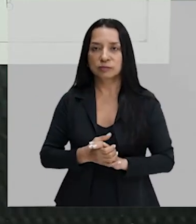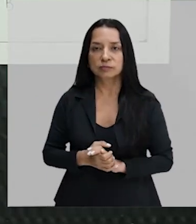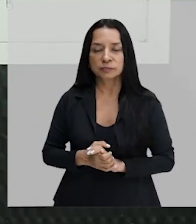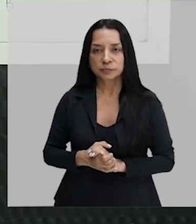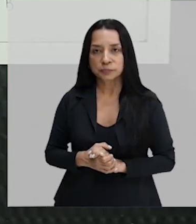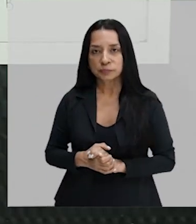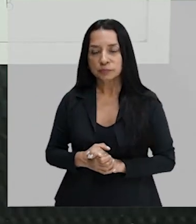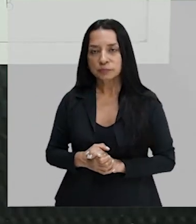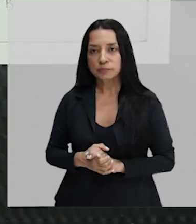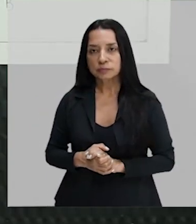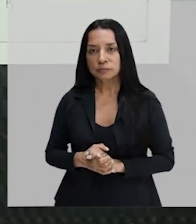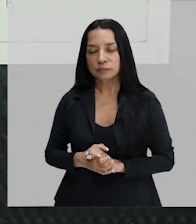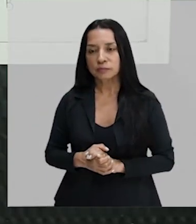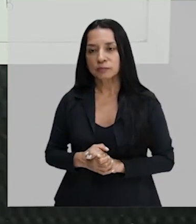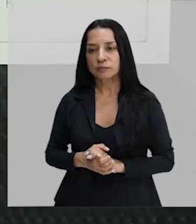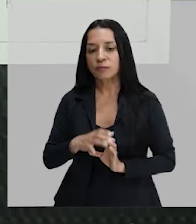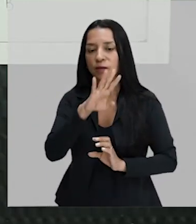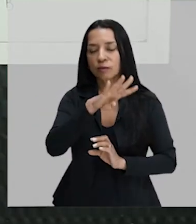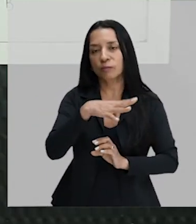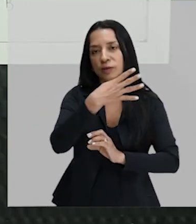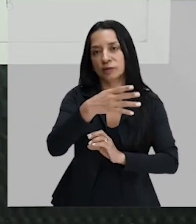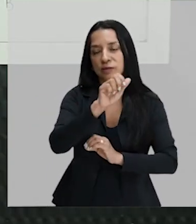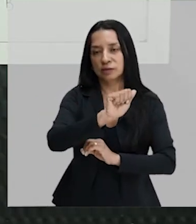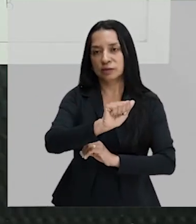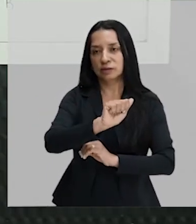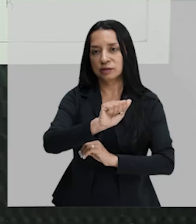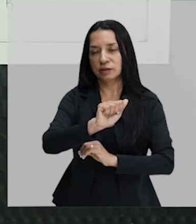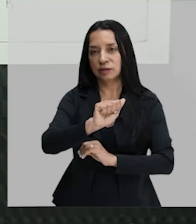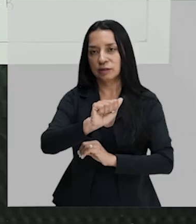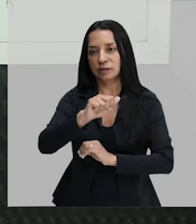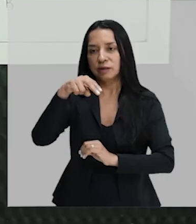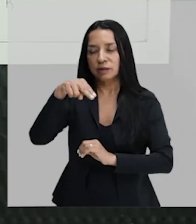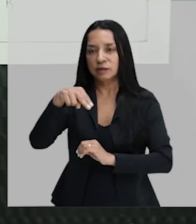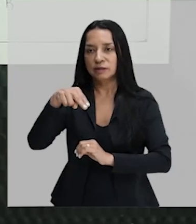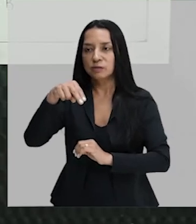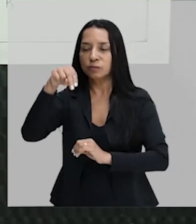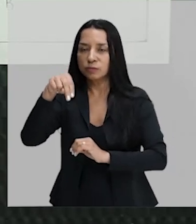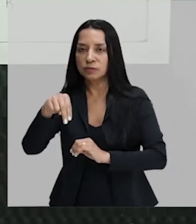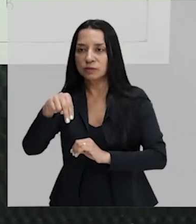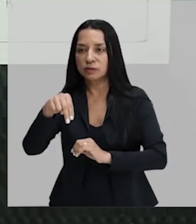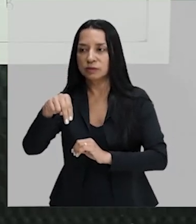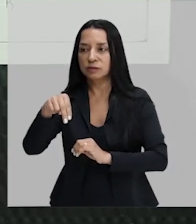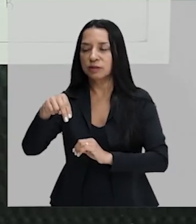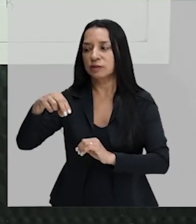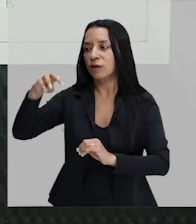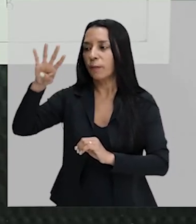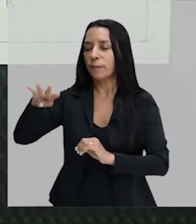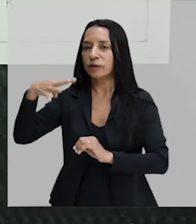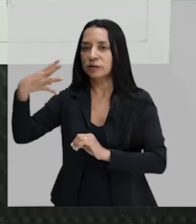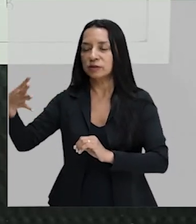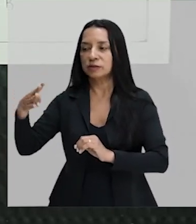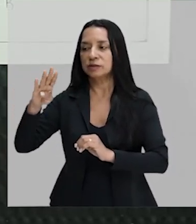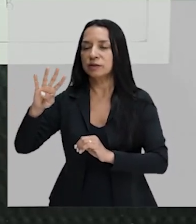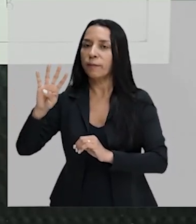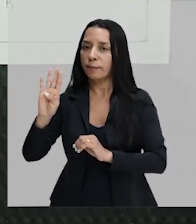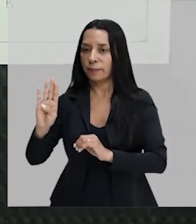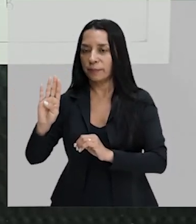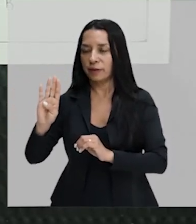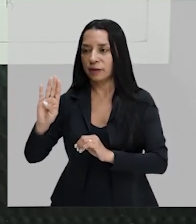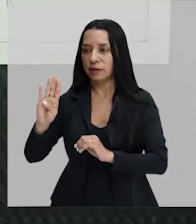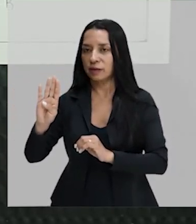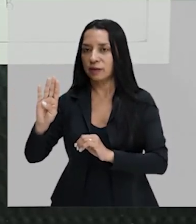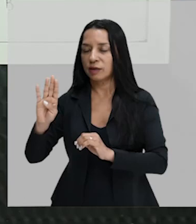né? A matriz A, formada por elementos A e J, M por N. A matriz B, formada pelos elementos B e